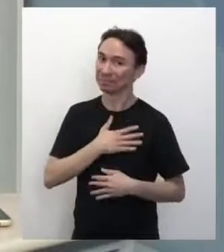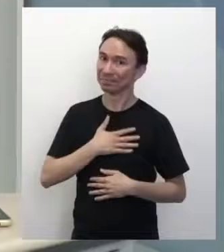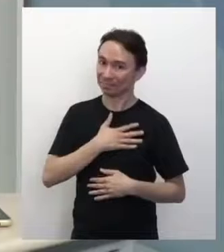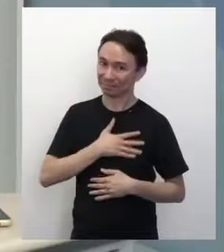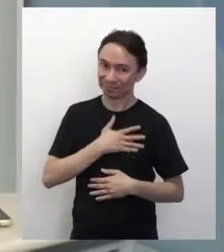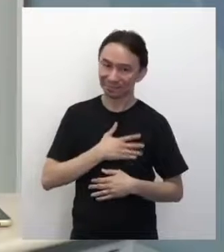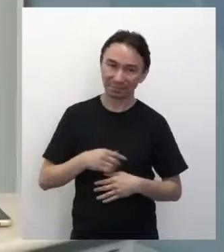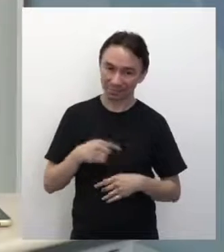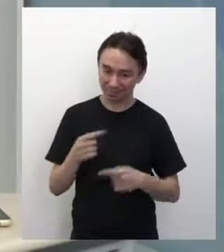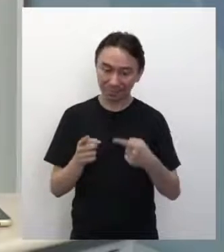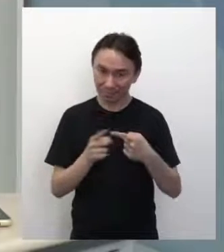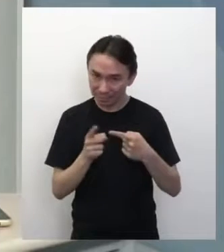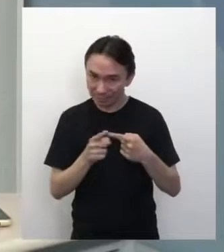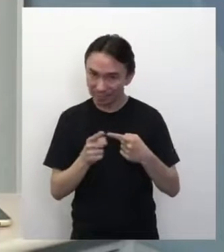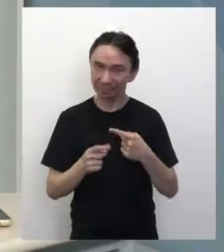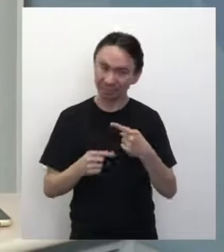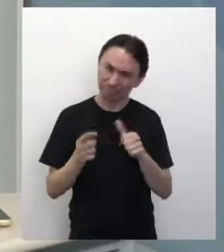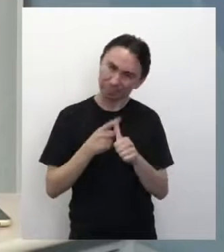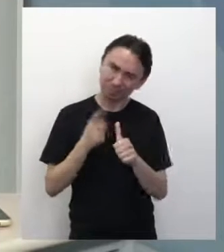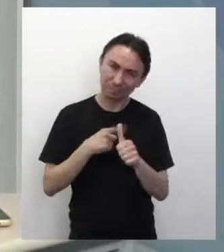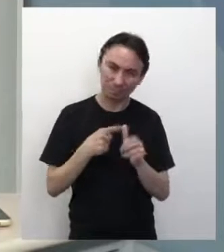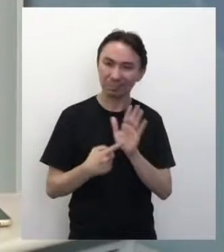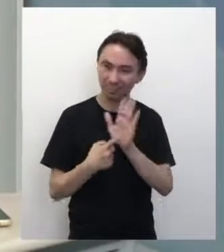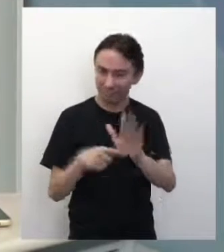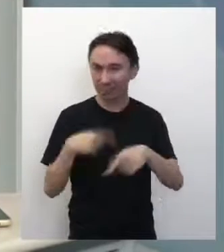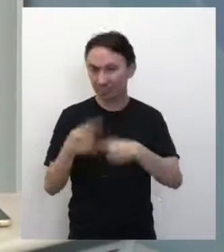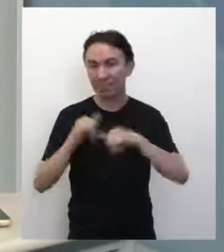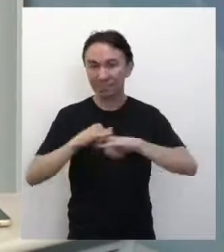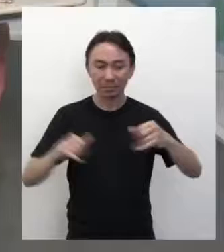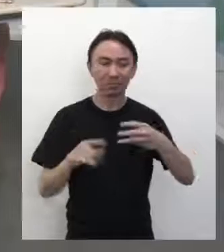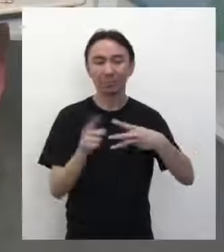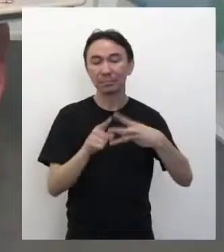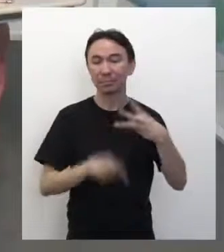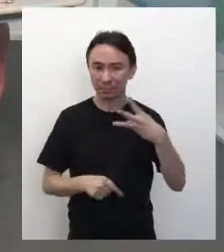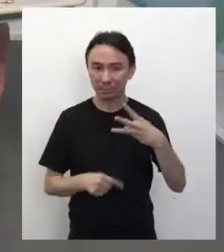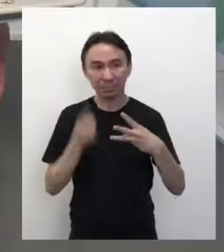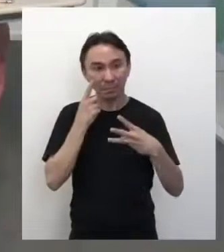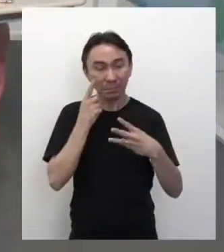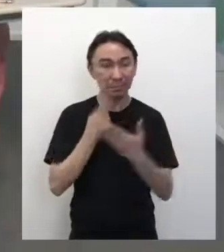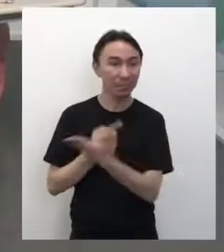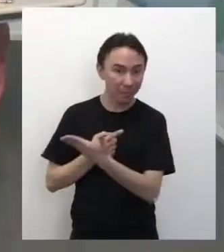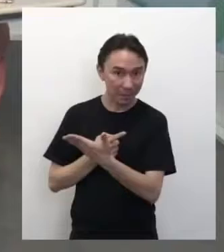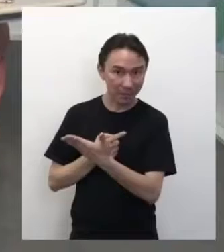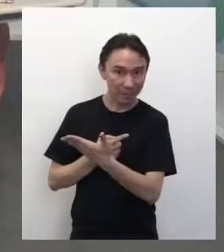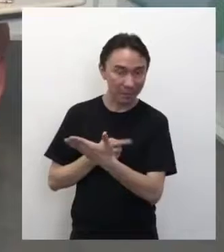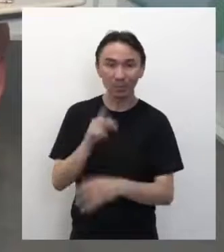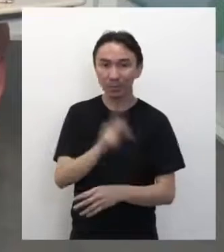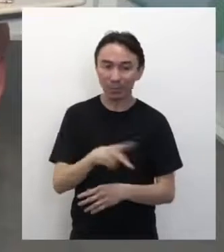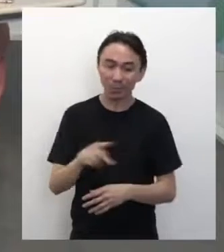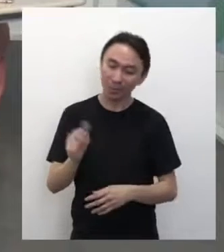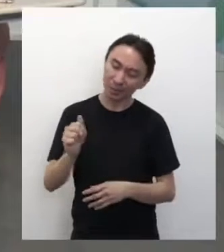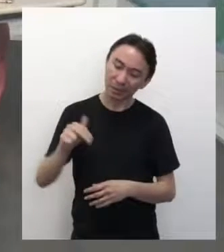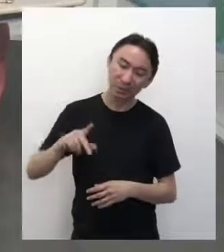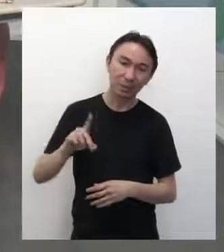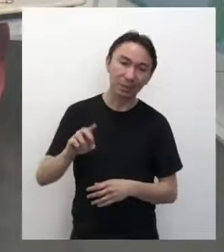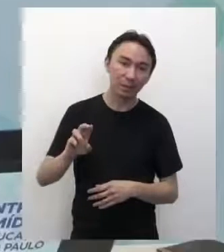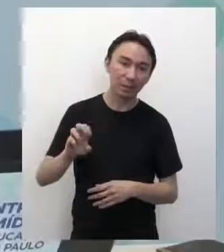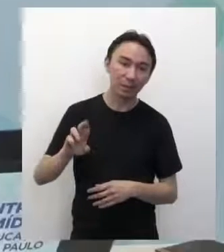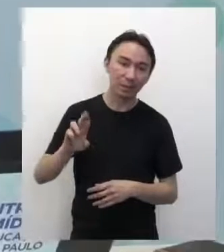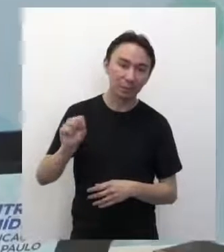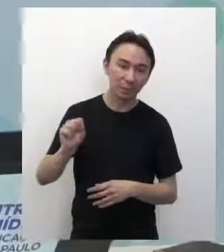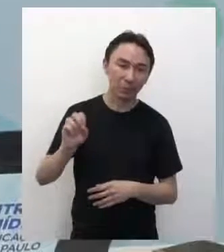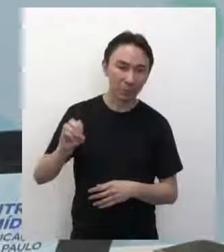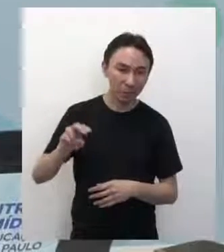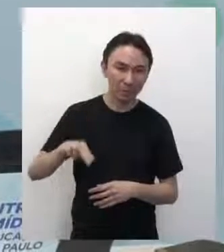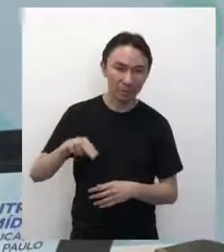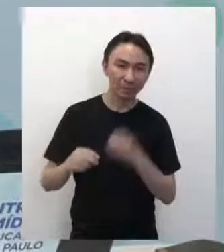apresentar e depois eu vou para 3 recadinhos pra gente hoje. Hoje eu trouxe o professor Anderson, de eletivas. Tudo bem, professor? Salve,